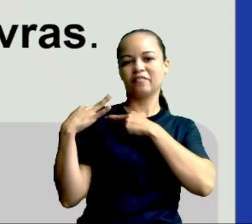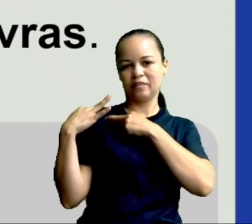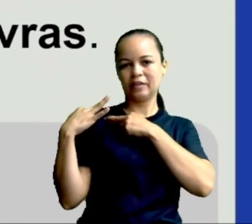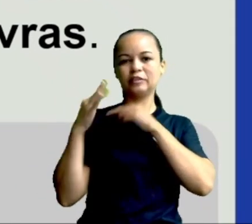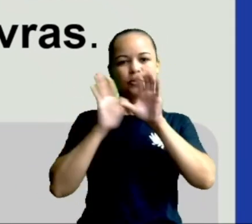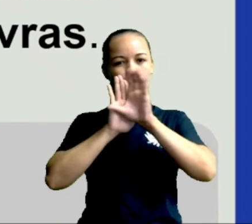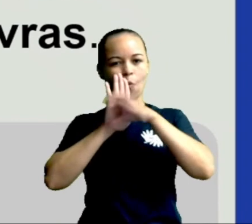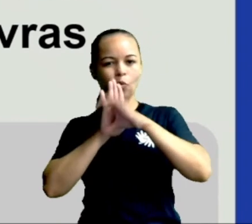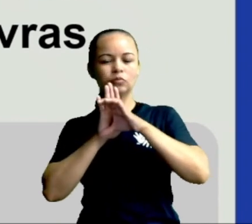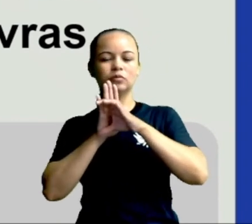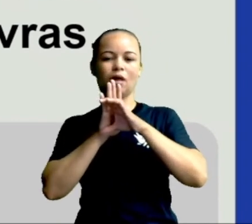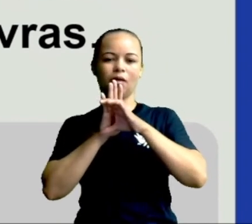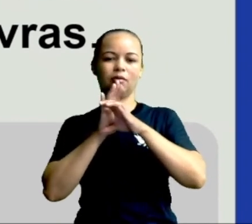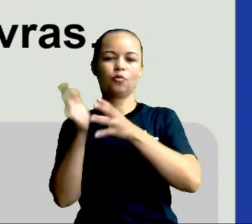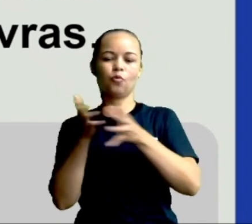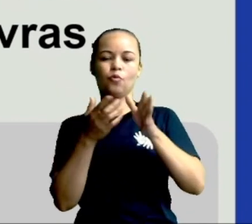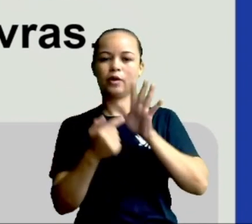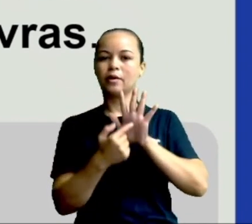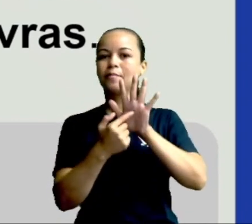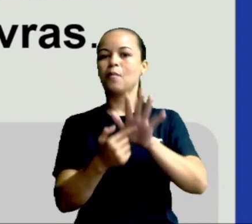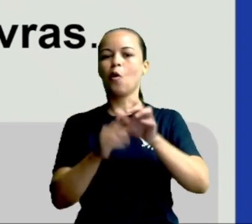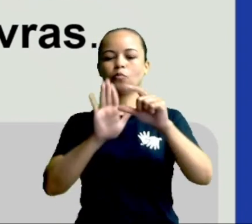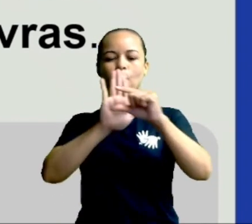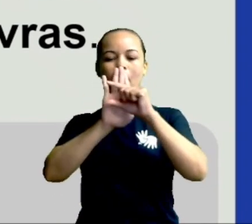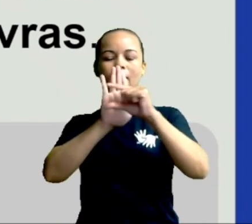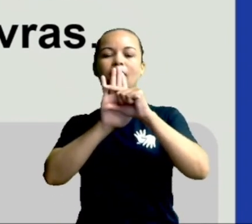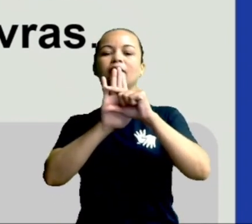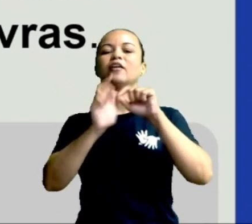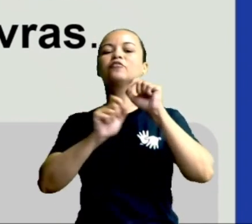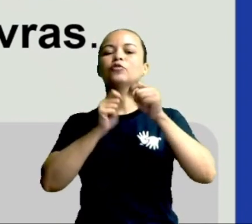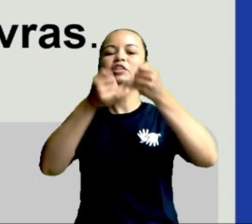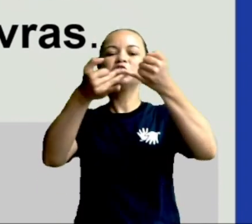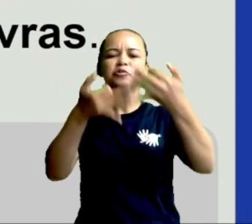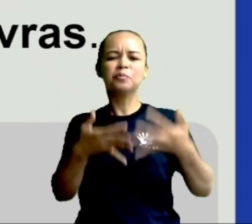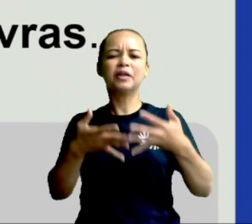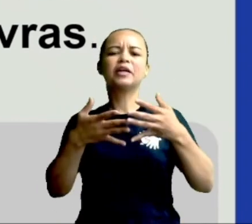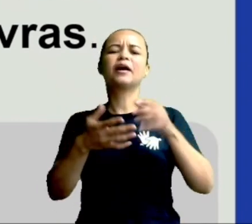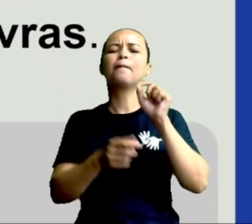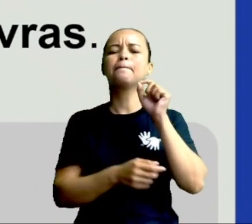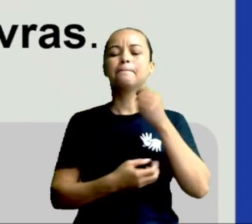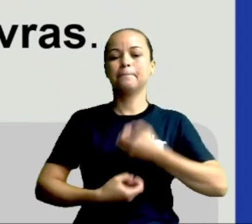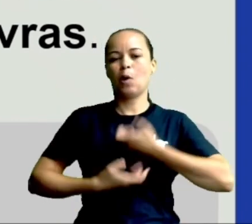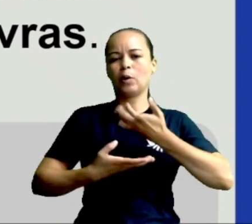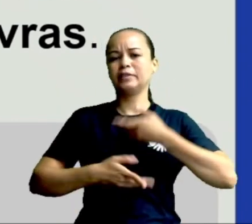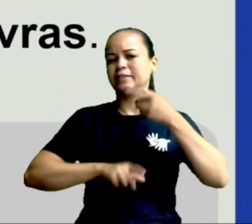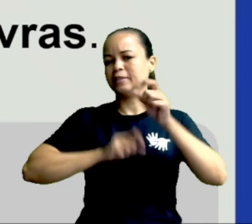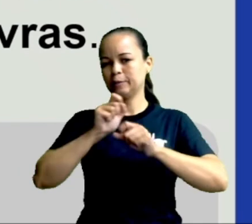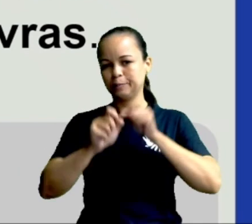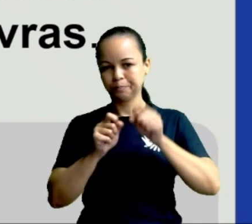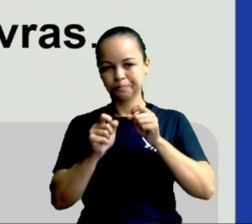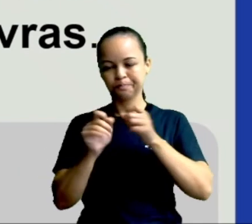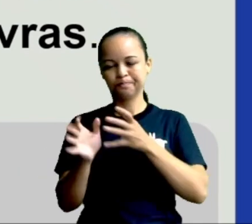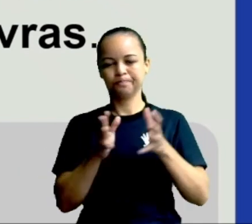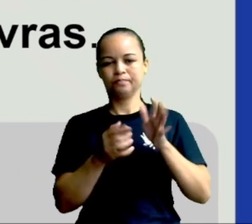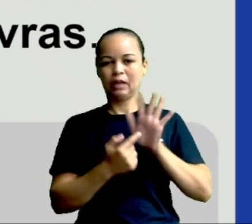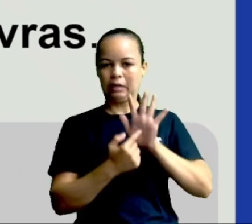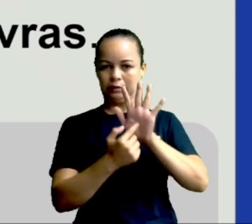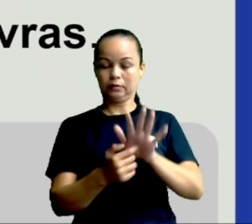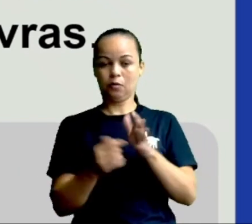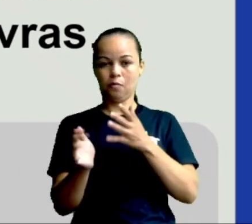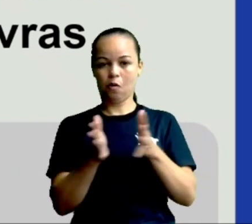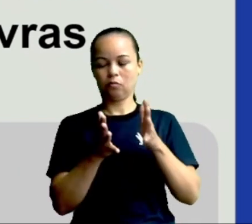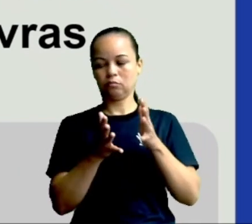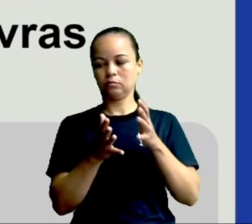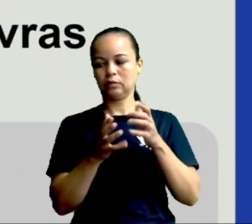um parágrafo que diz o que é poesia. Então, esse texto ele é caracterizado